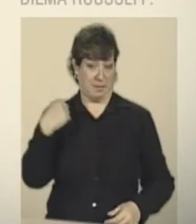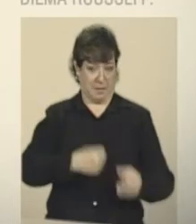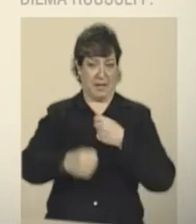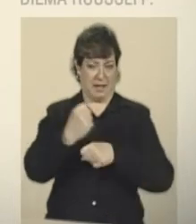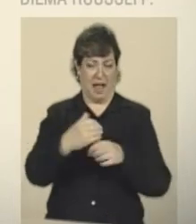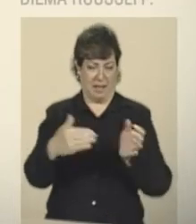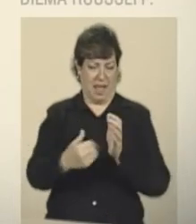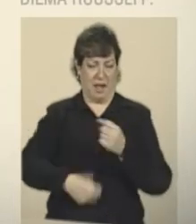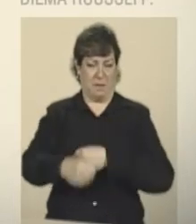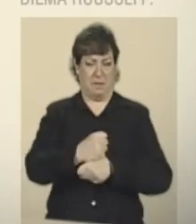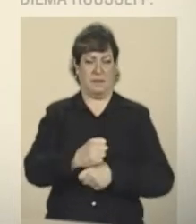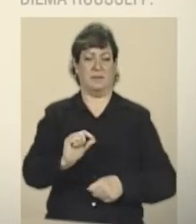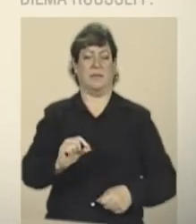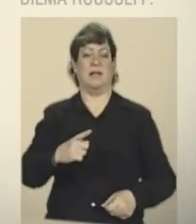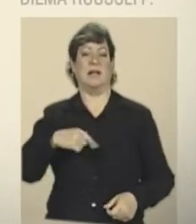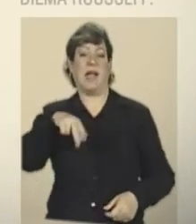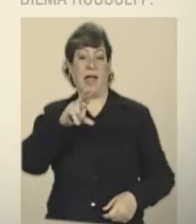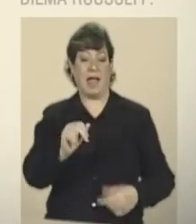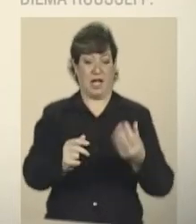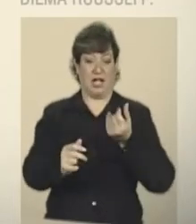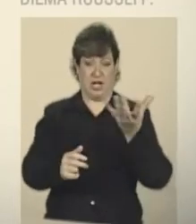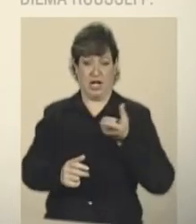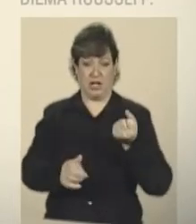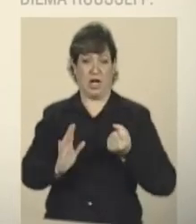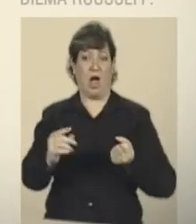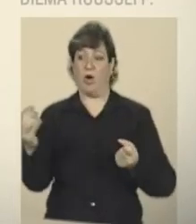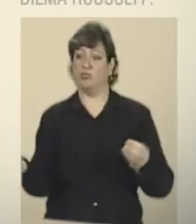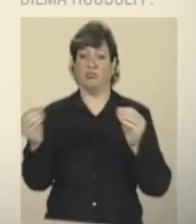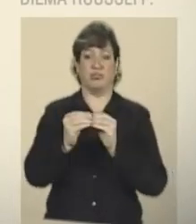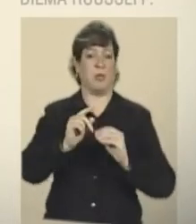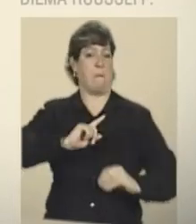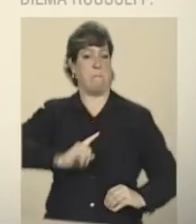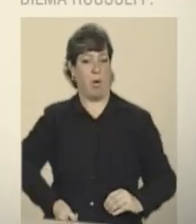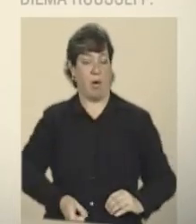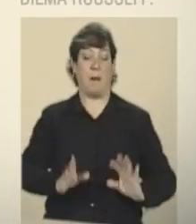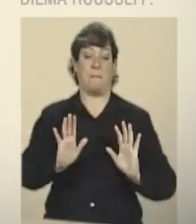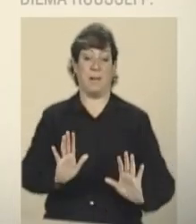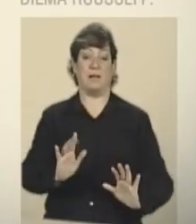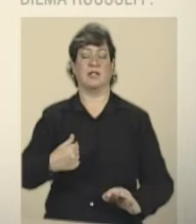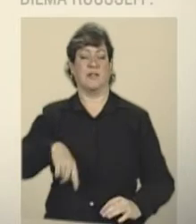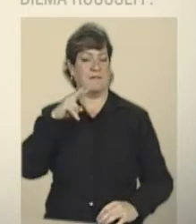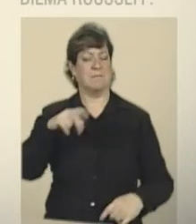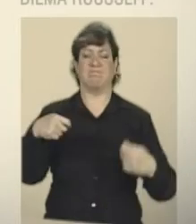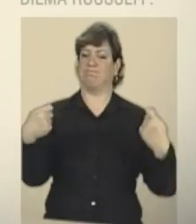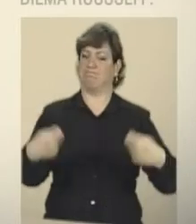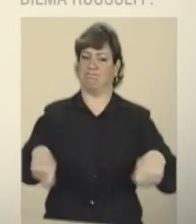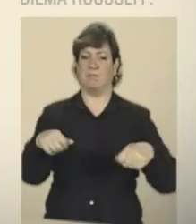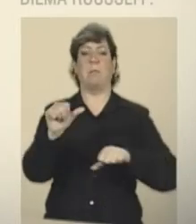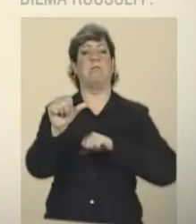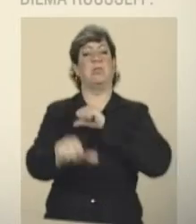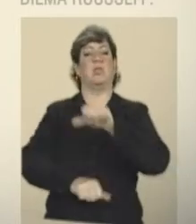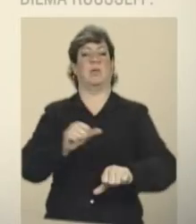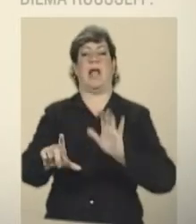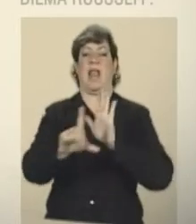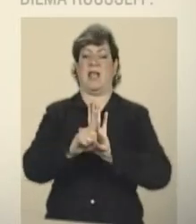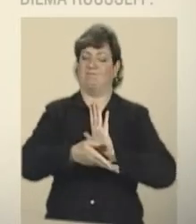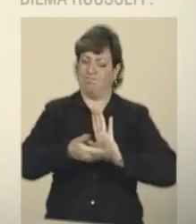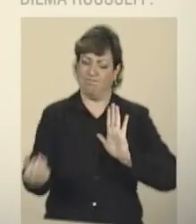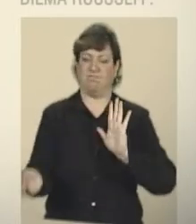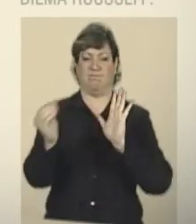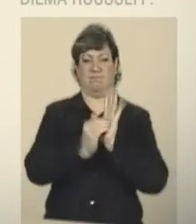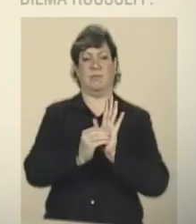individual não poderia receber o bolsa atleta mas nós vimos que era preciso mudar a lei para